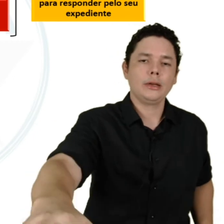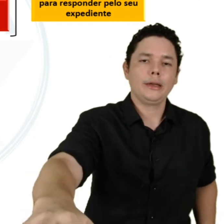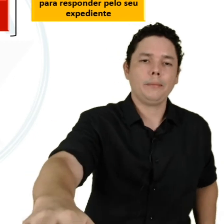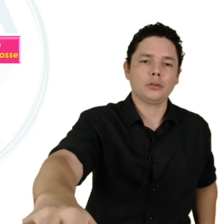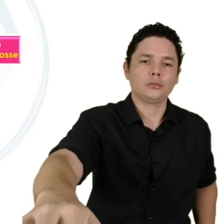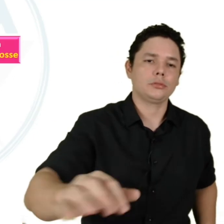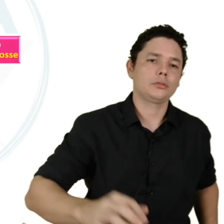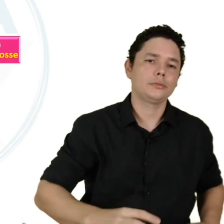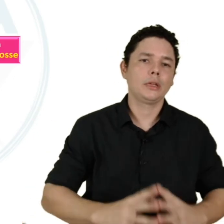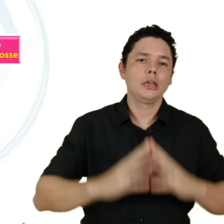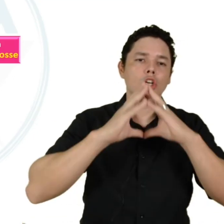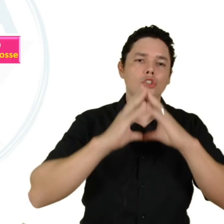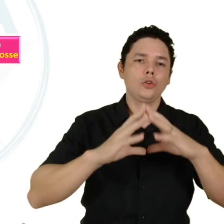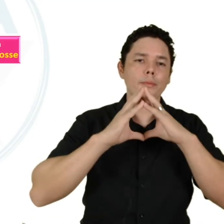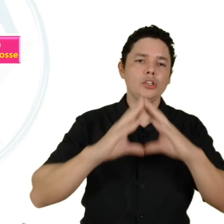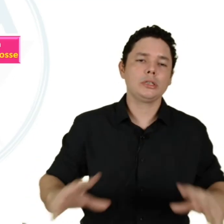sejam repostos.